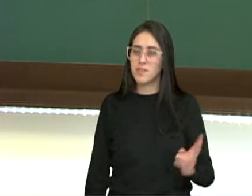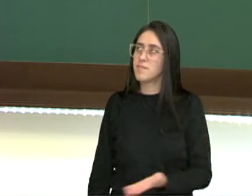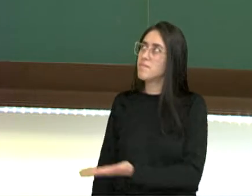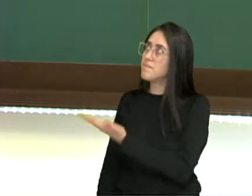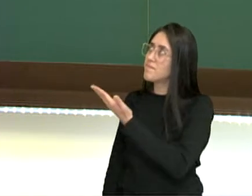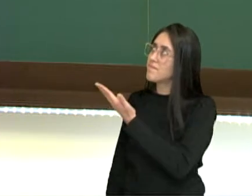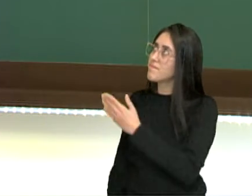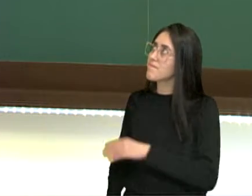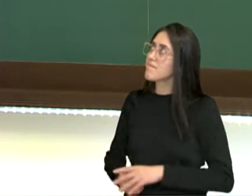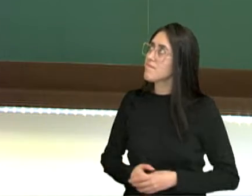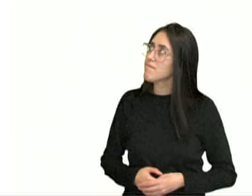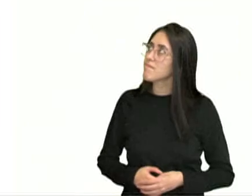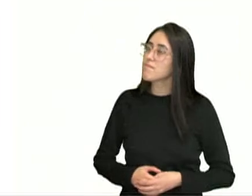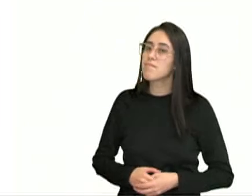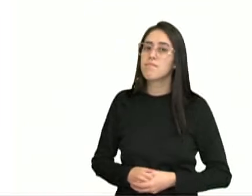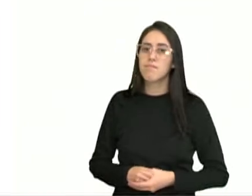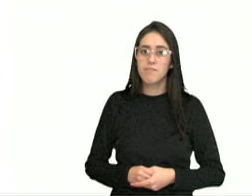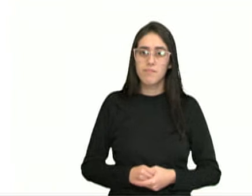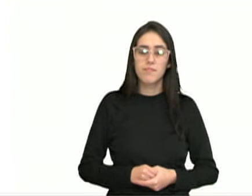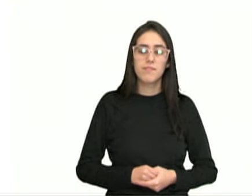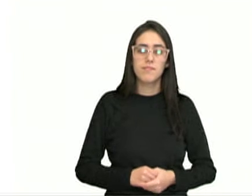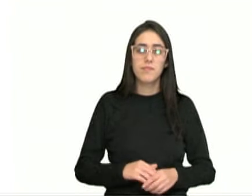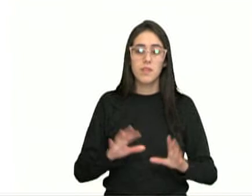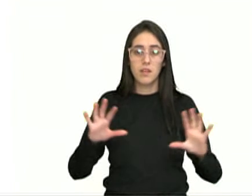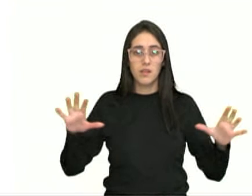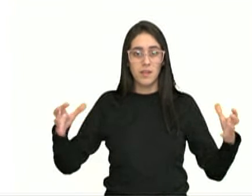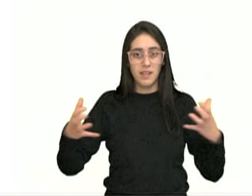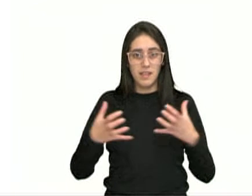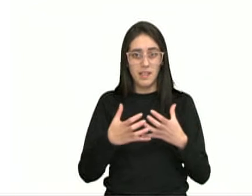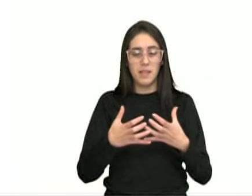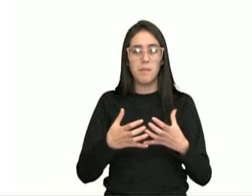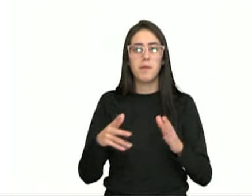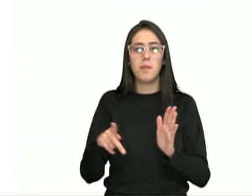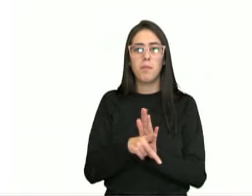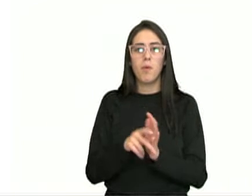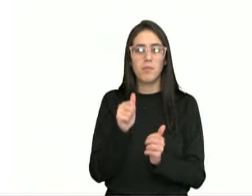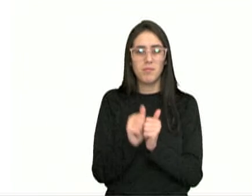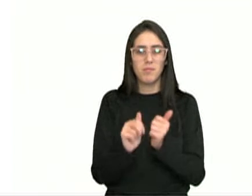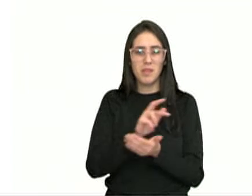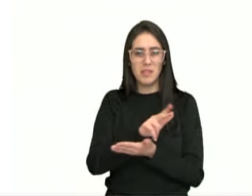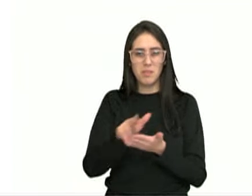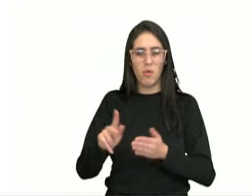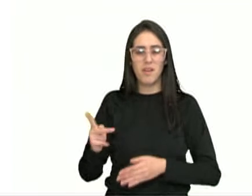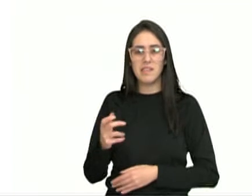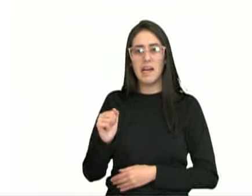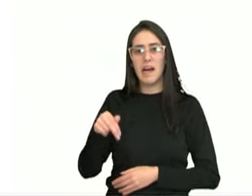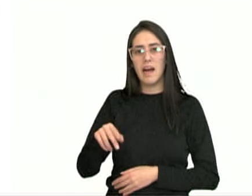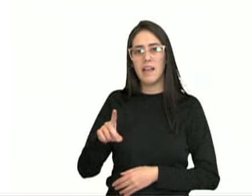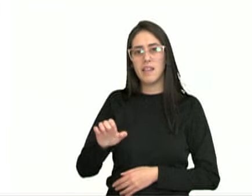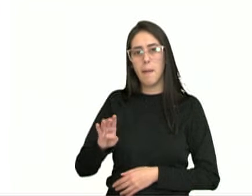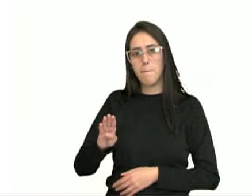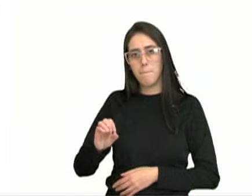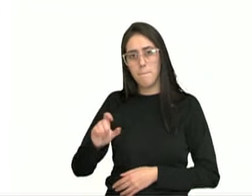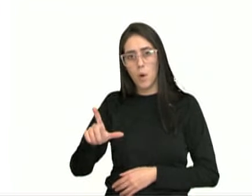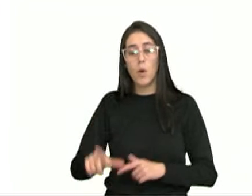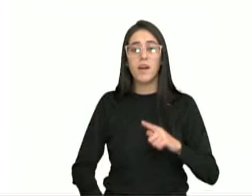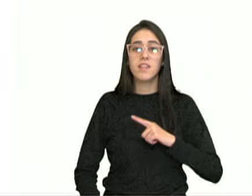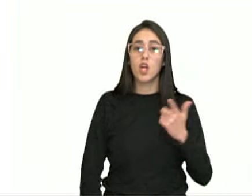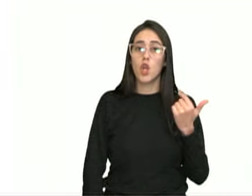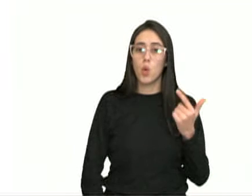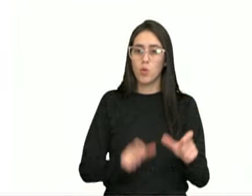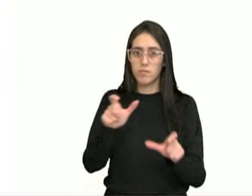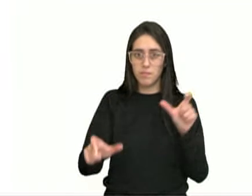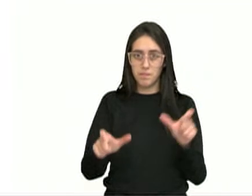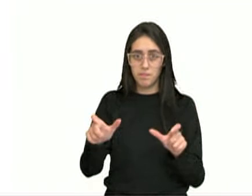2? No Praticando 2, uma equipe de handebol é formada por 12 jogadores. 3